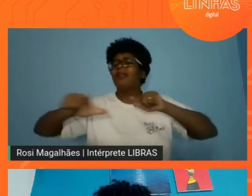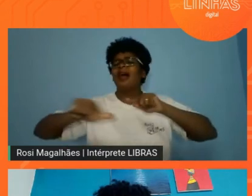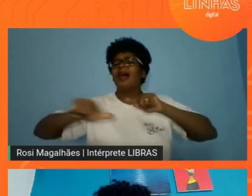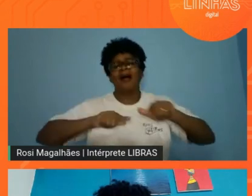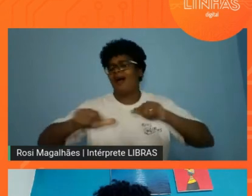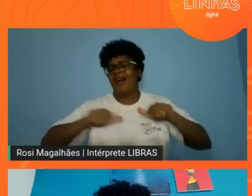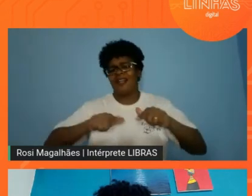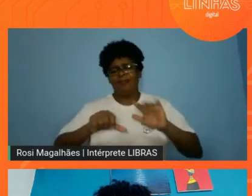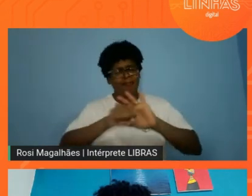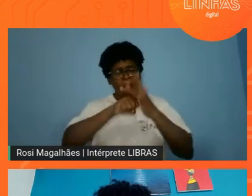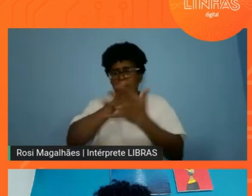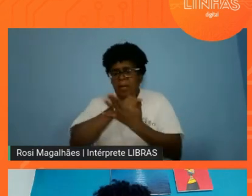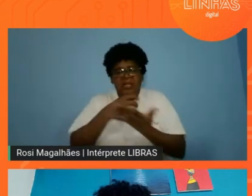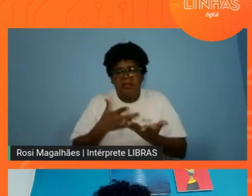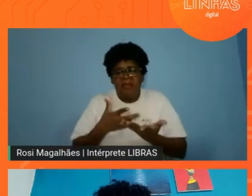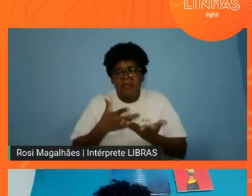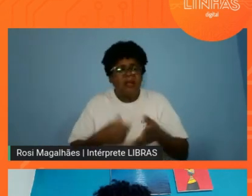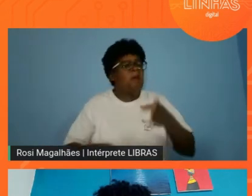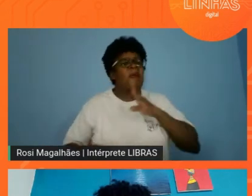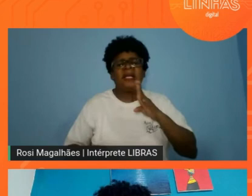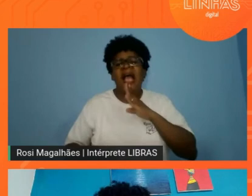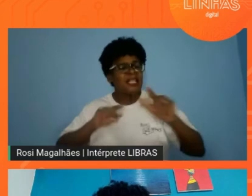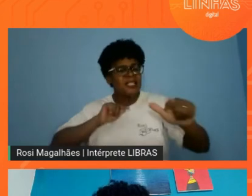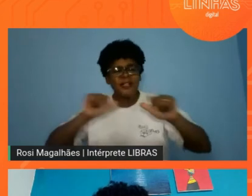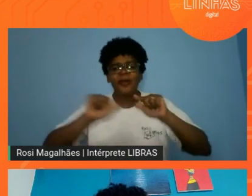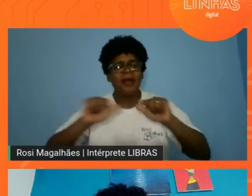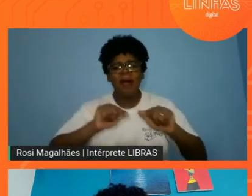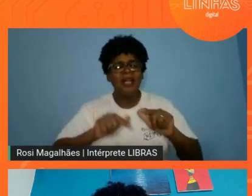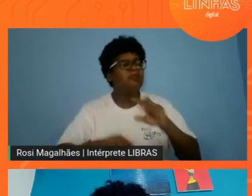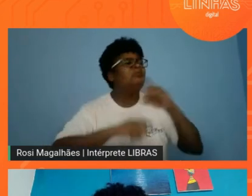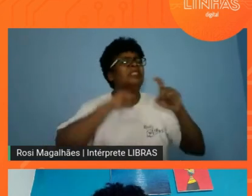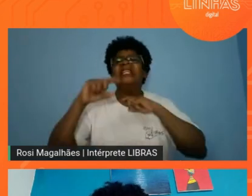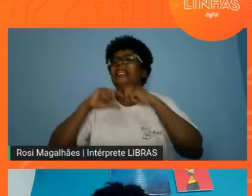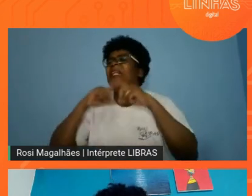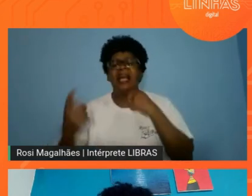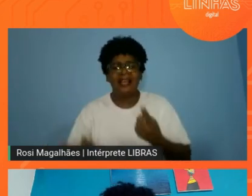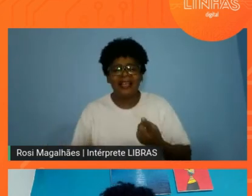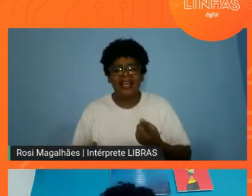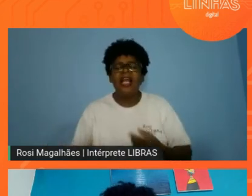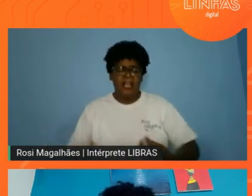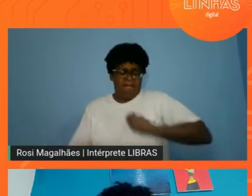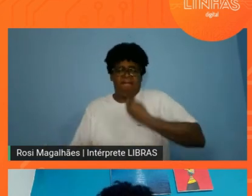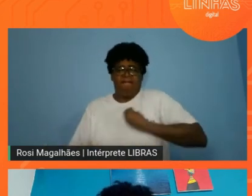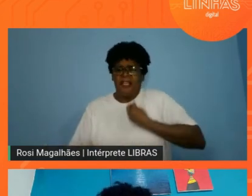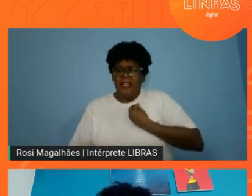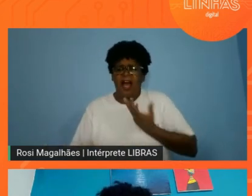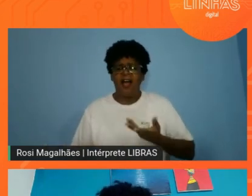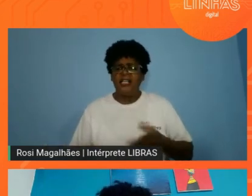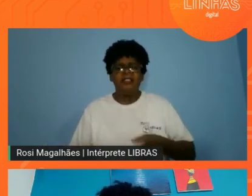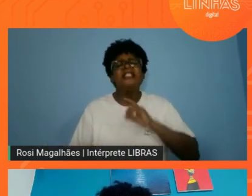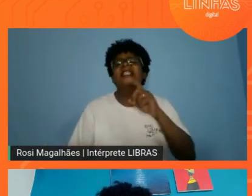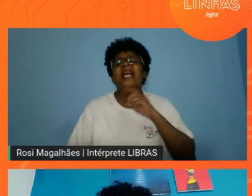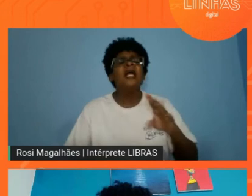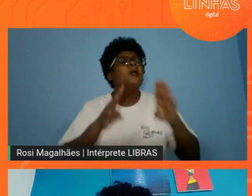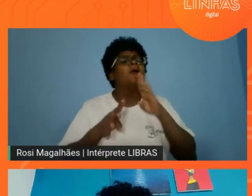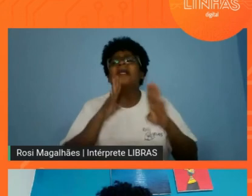pandemia. Se o seu trabalho não é reconhecido em vida e você não, ninguém reconhece, nem digo